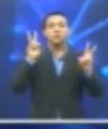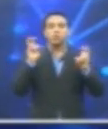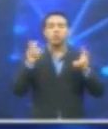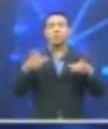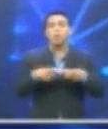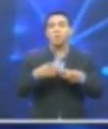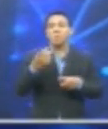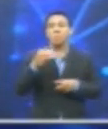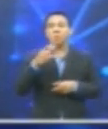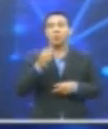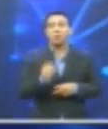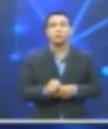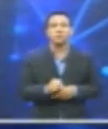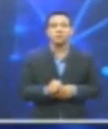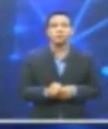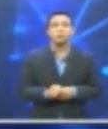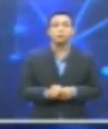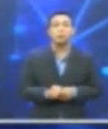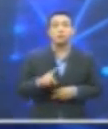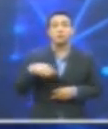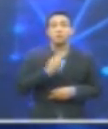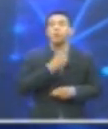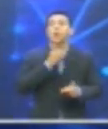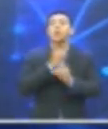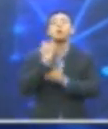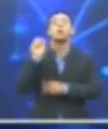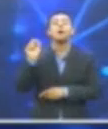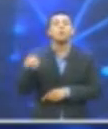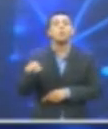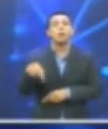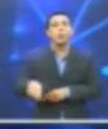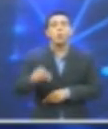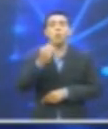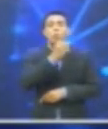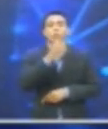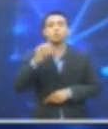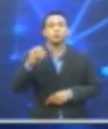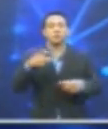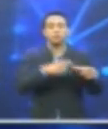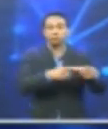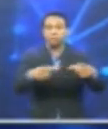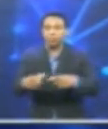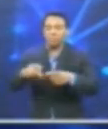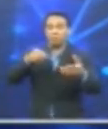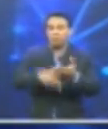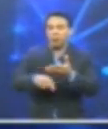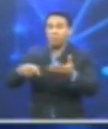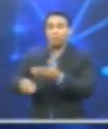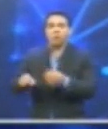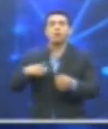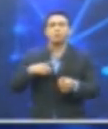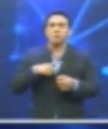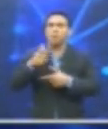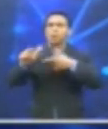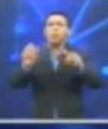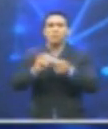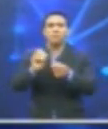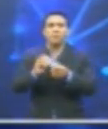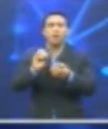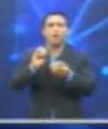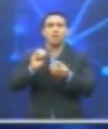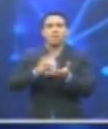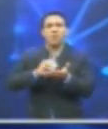deputado tanto fala, nós tínhamos encontrado lá 800 poços perfurados. e outros para perfurar. Só que o